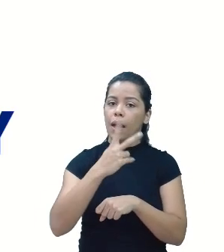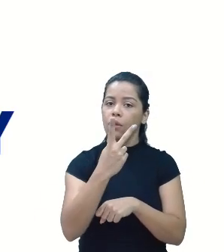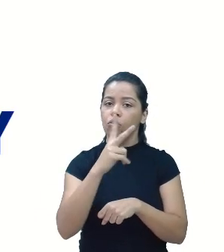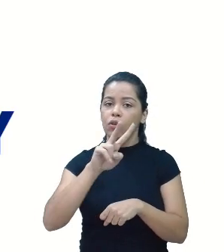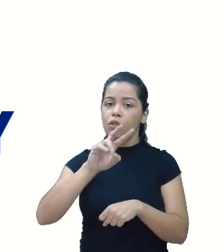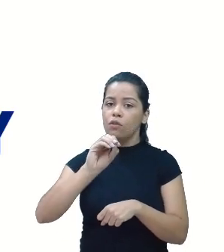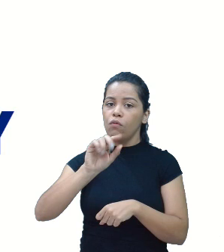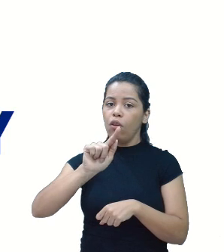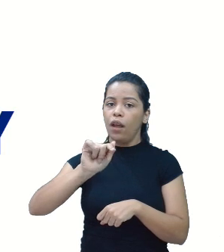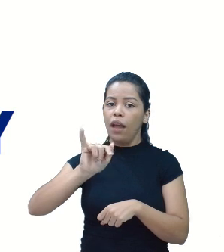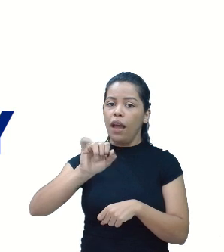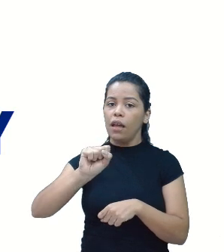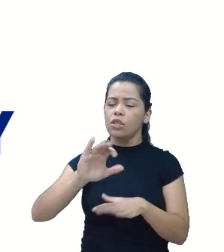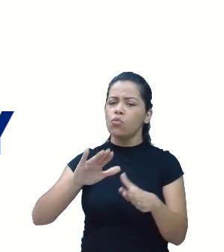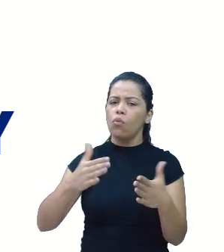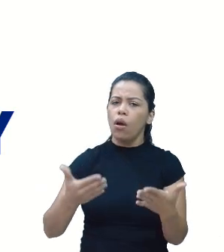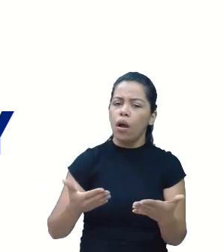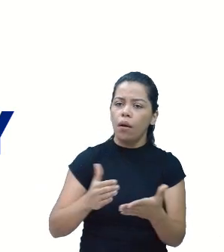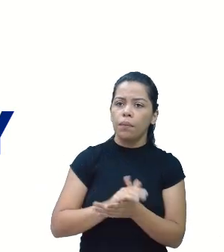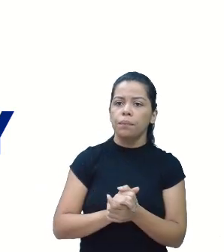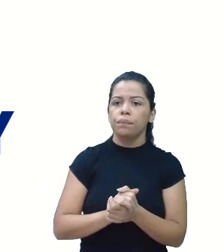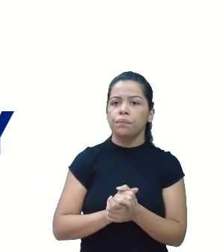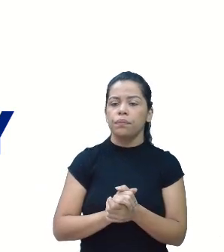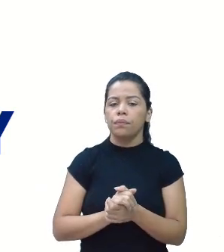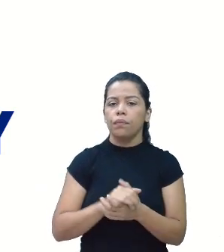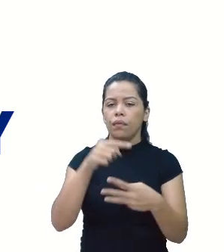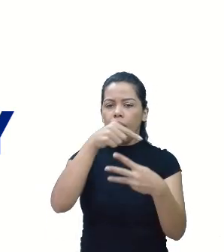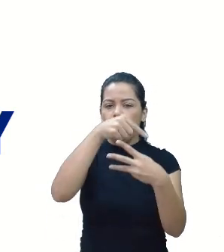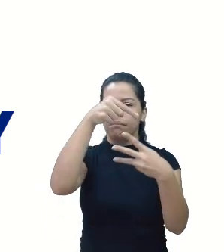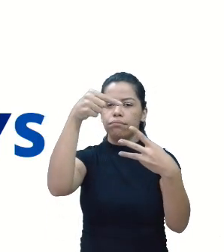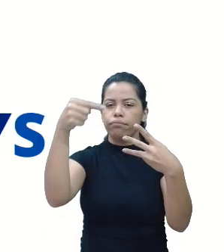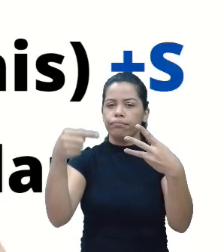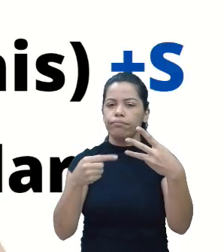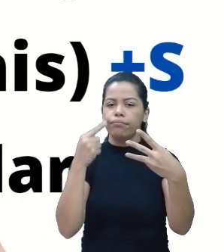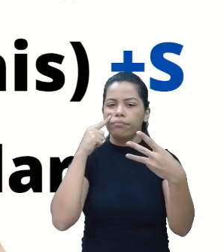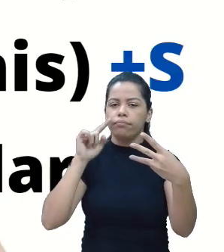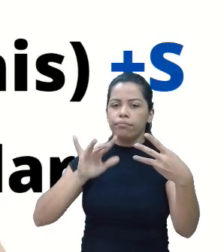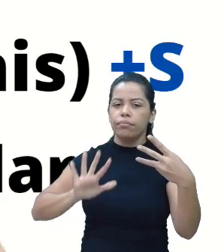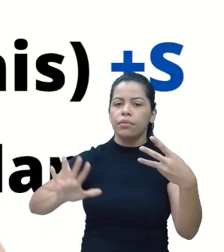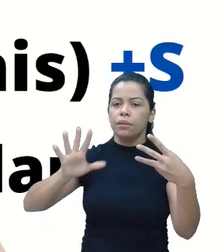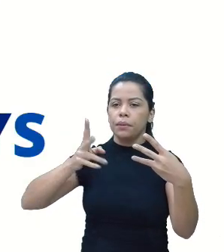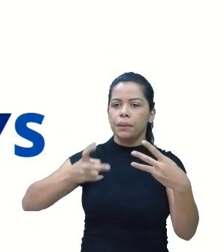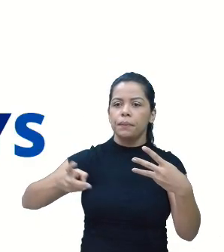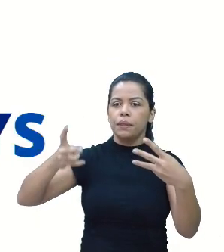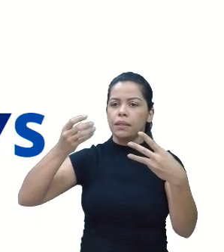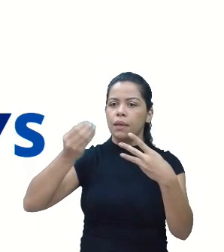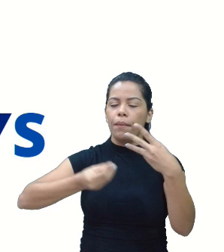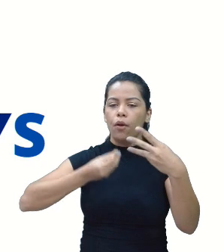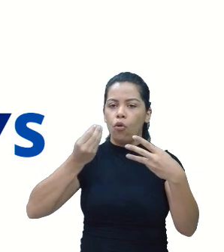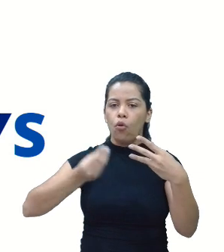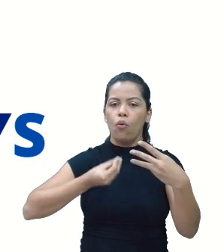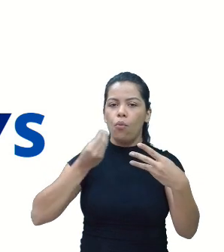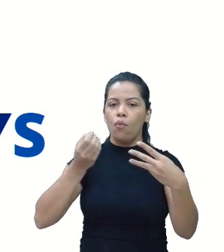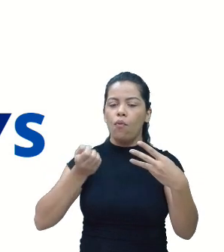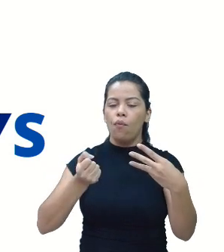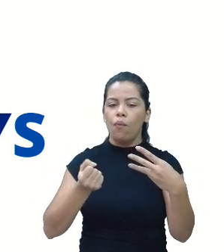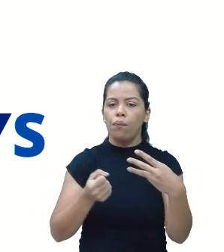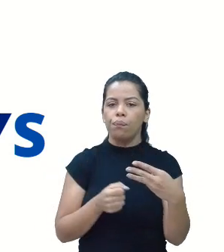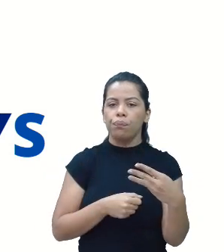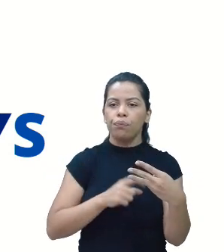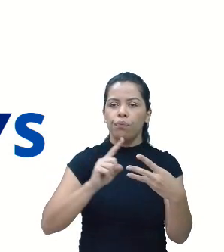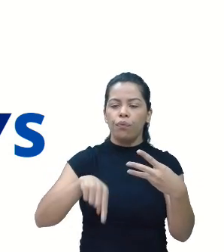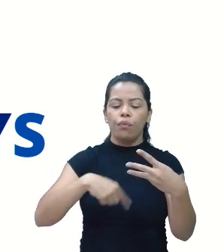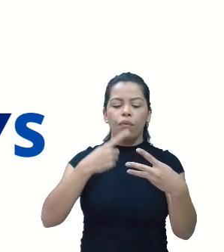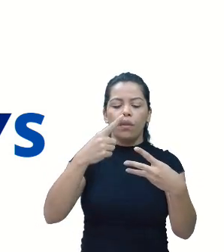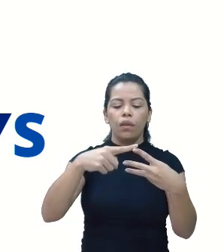Que vogais são essas, pessoal? Ó, toy, cherry, key. A gente vai colocar um S,